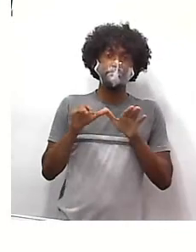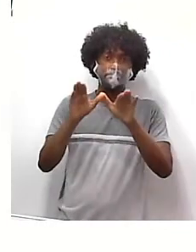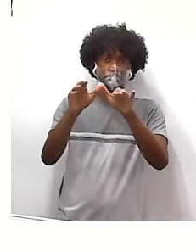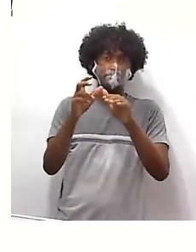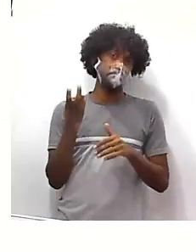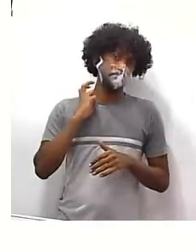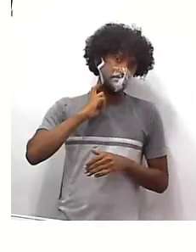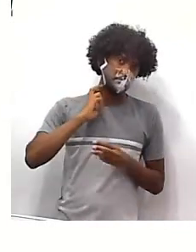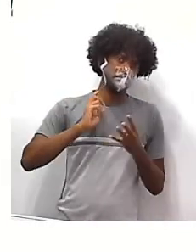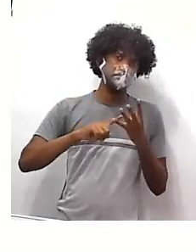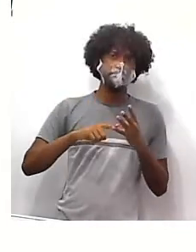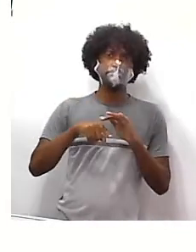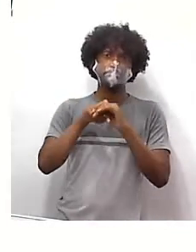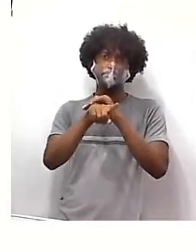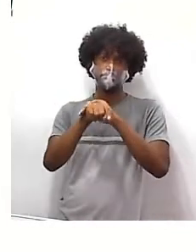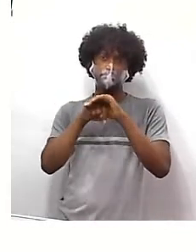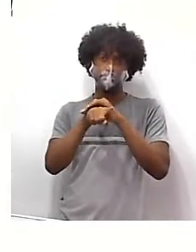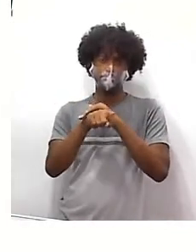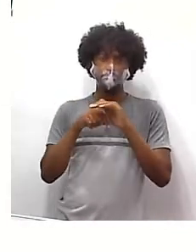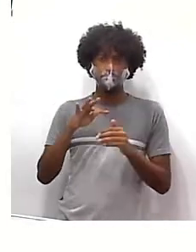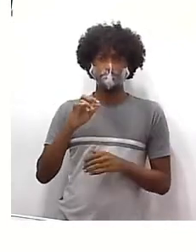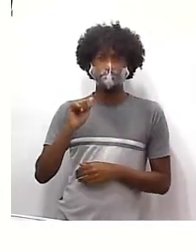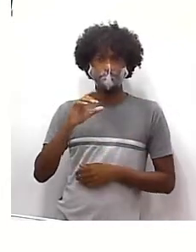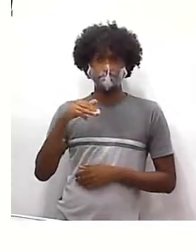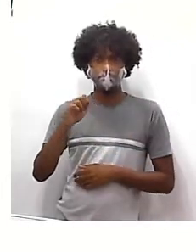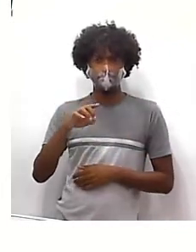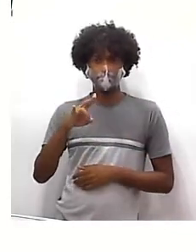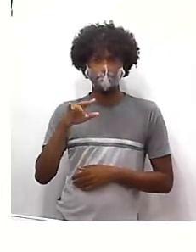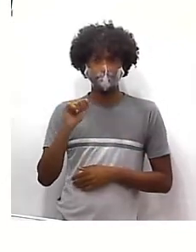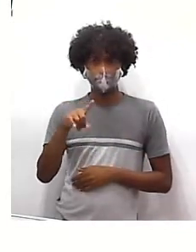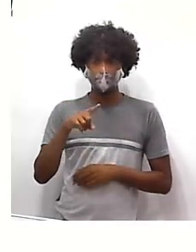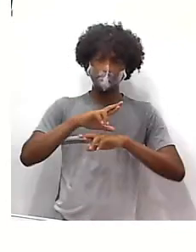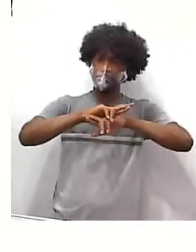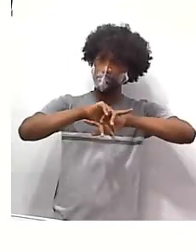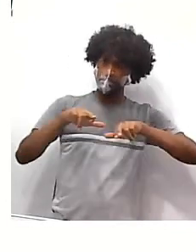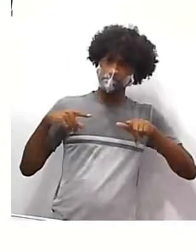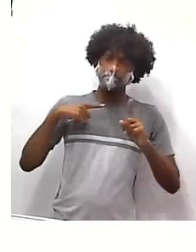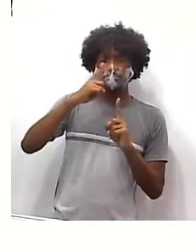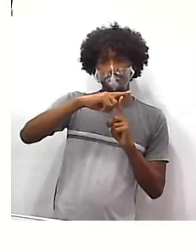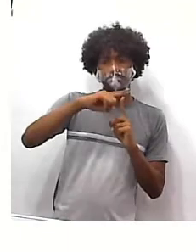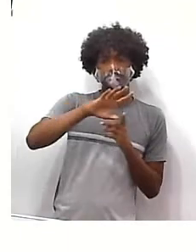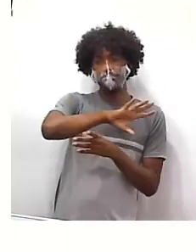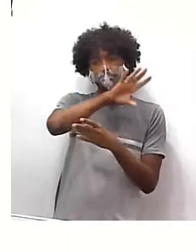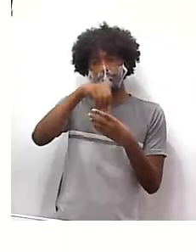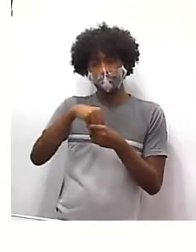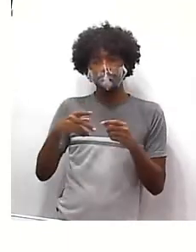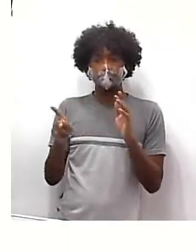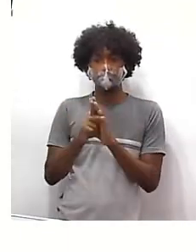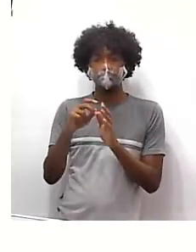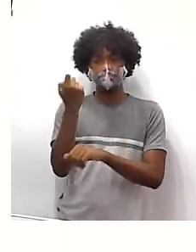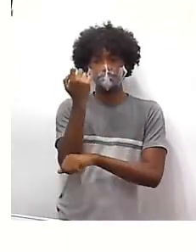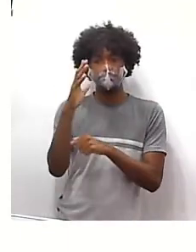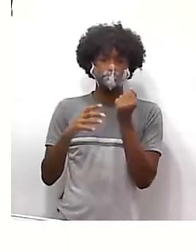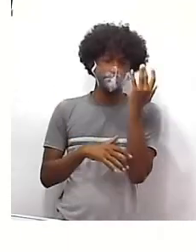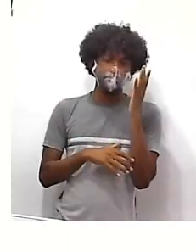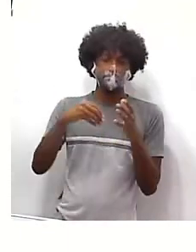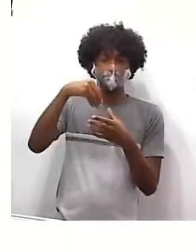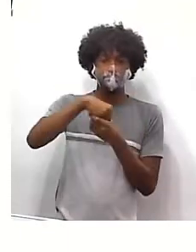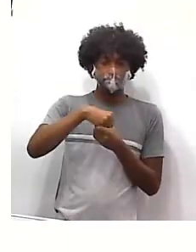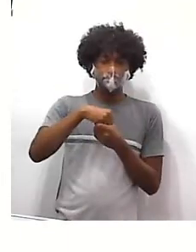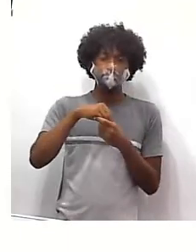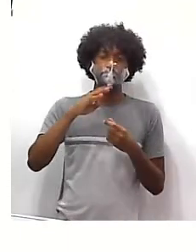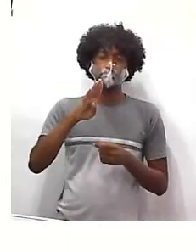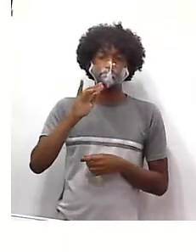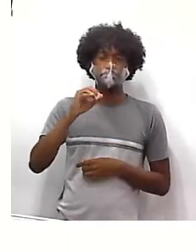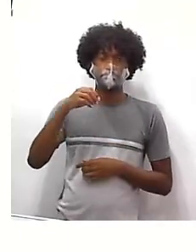morcego, tamanduá. Então a gente vê que algumas espécies são características específica do